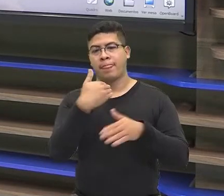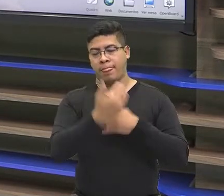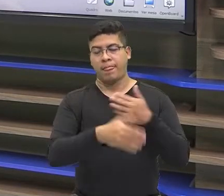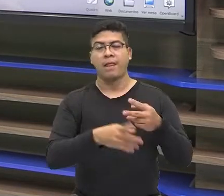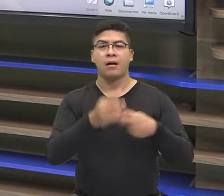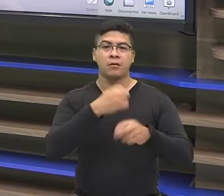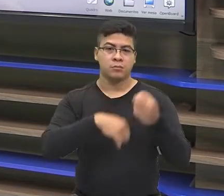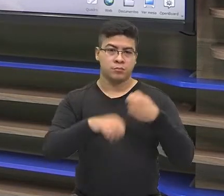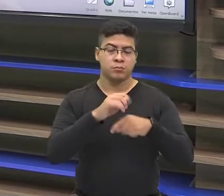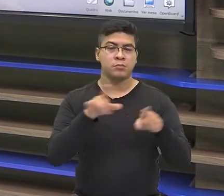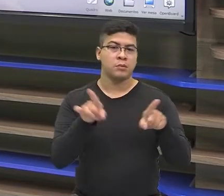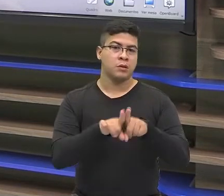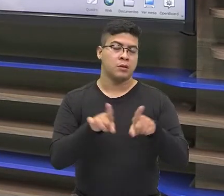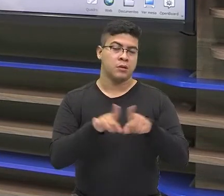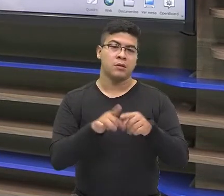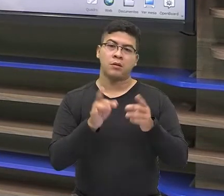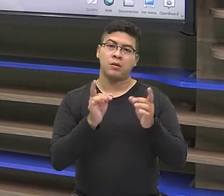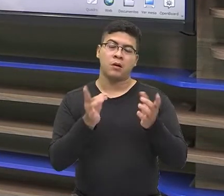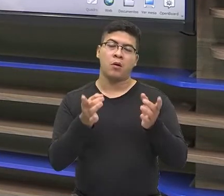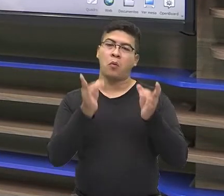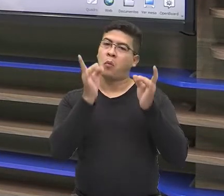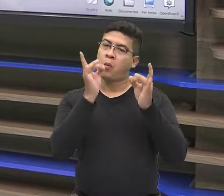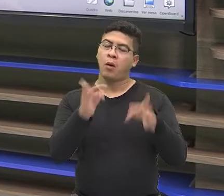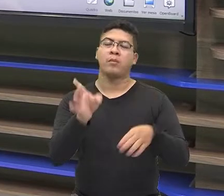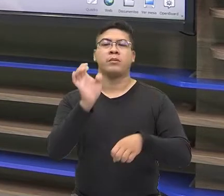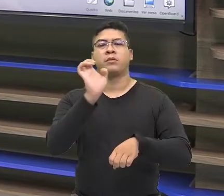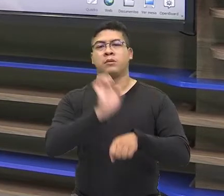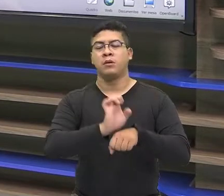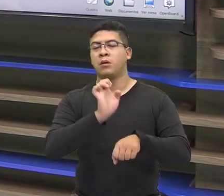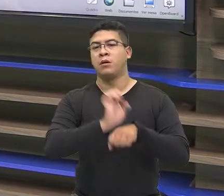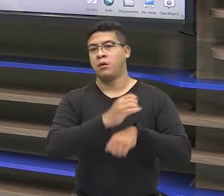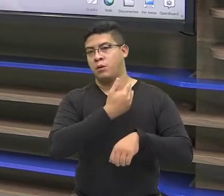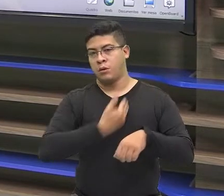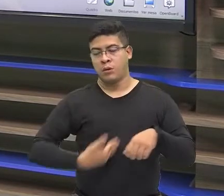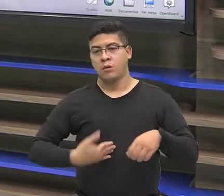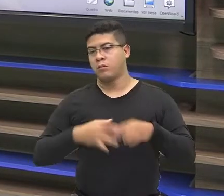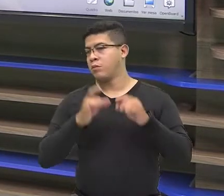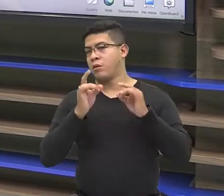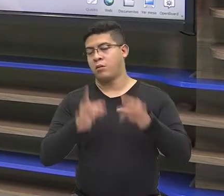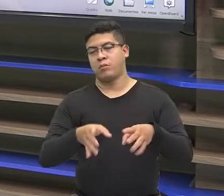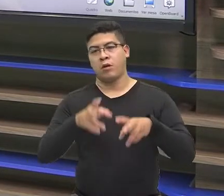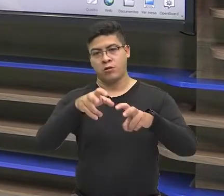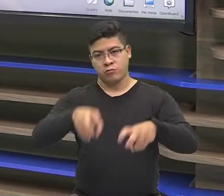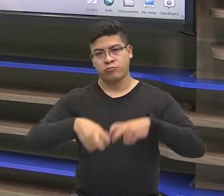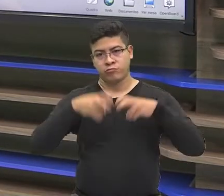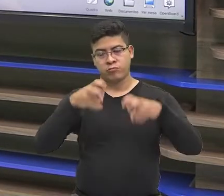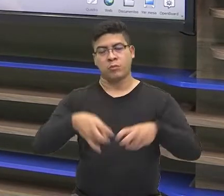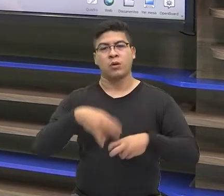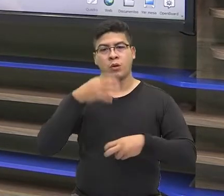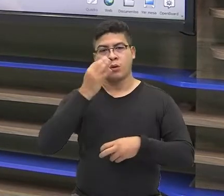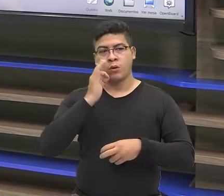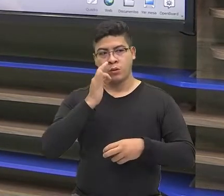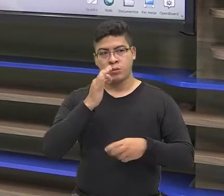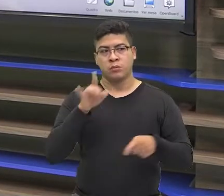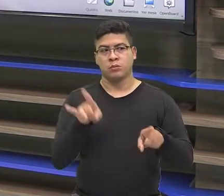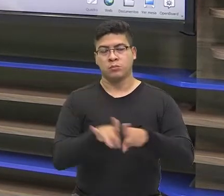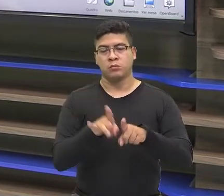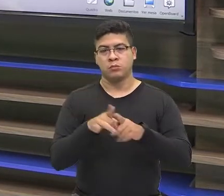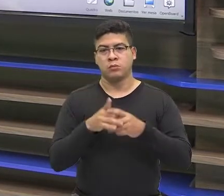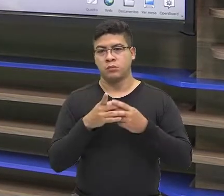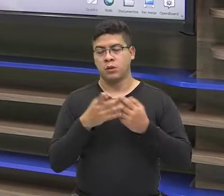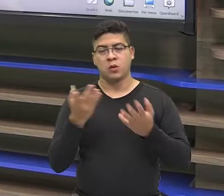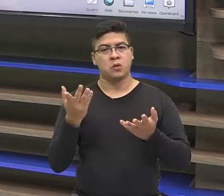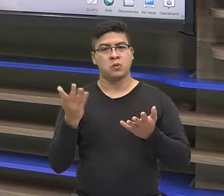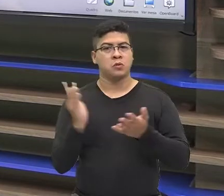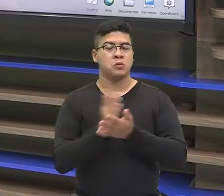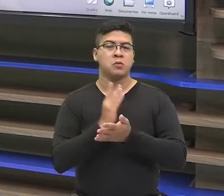econômico, desse abandono do Estado às fazendas de café, que leva essas pessoas que trabalhavam nessas regiões